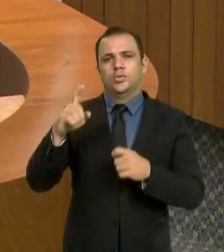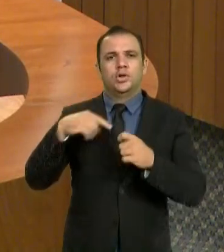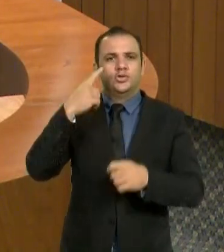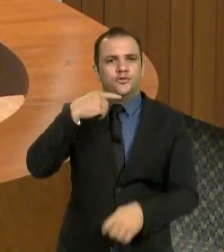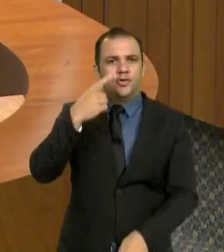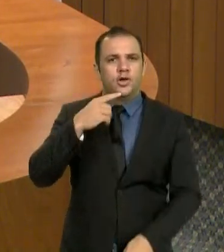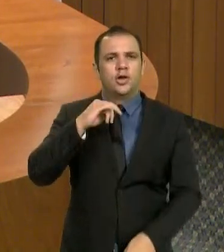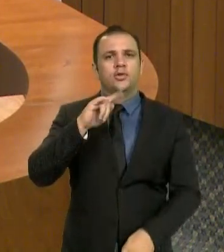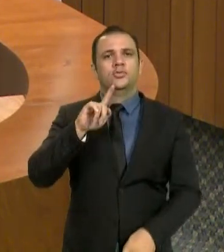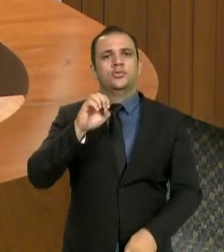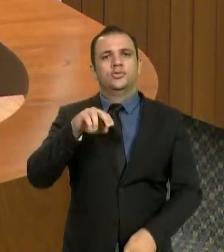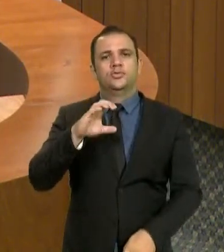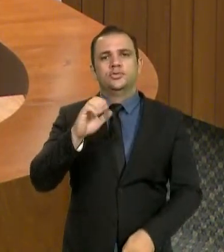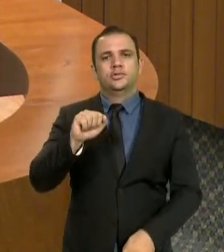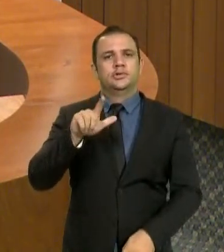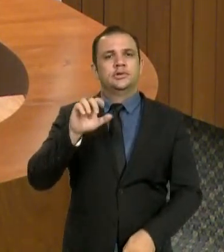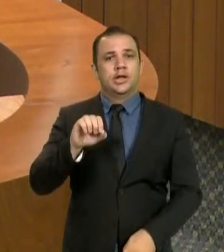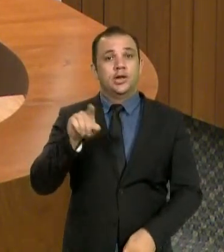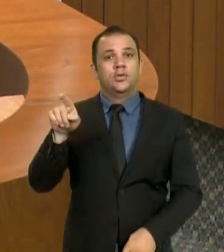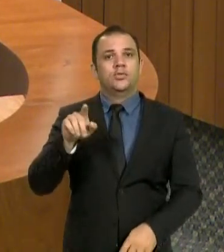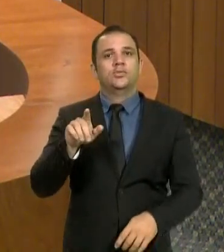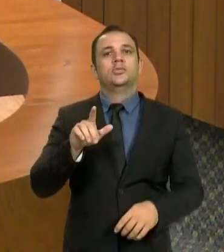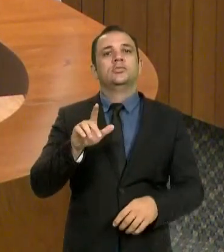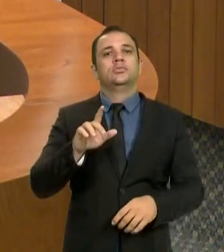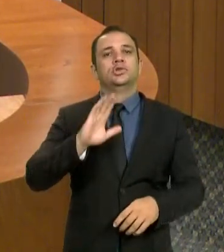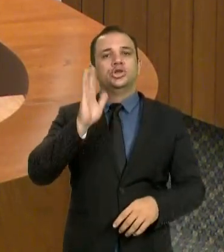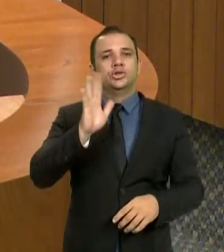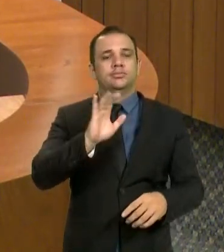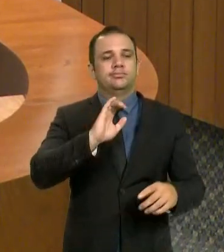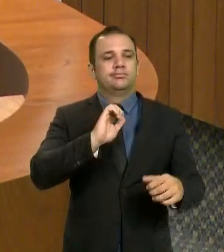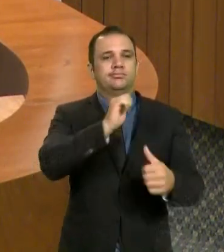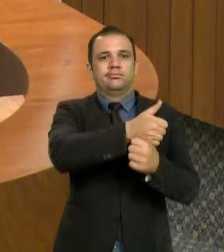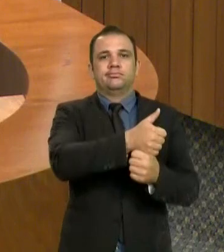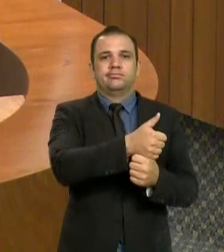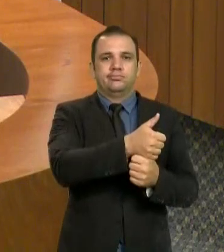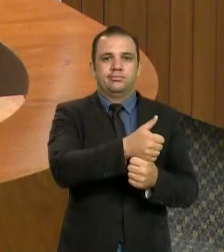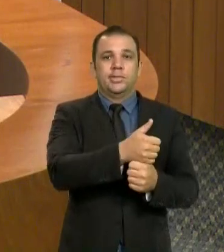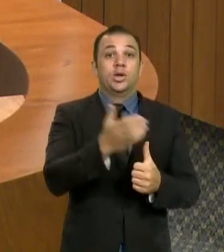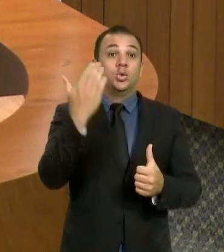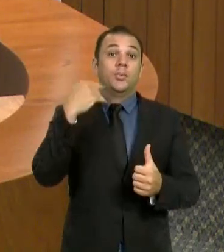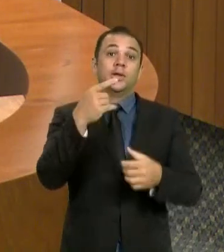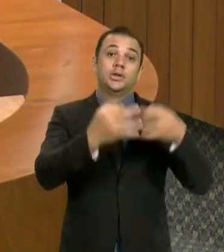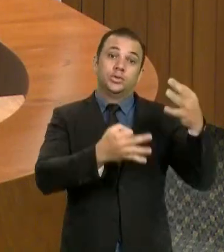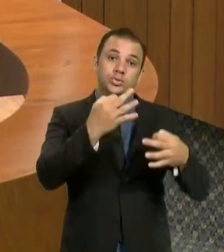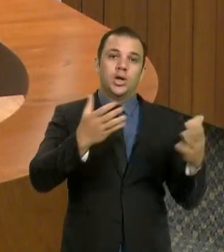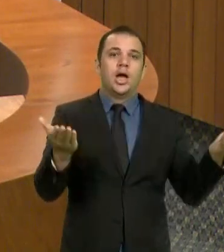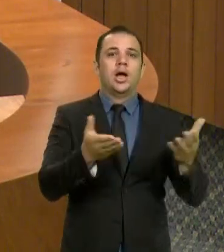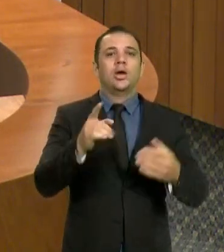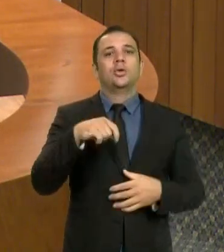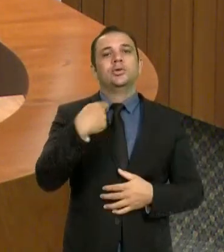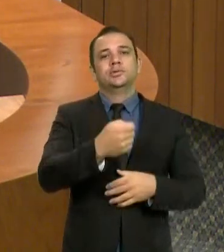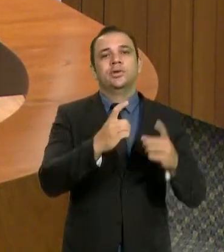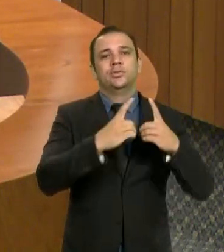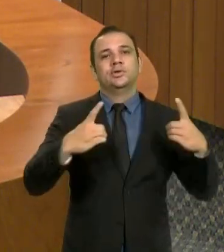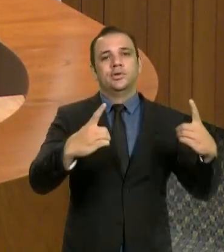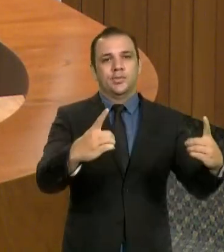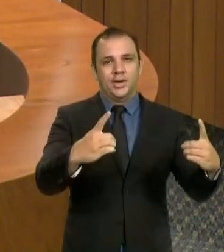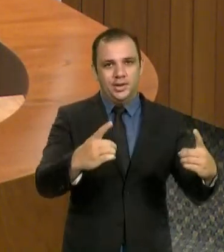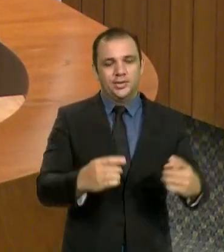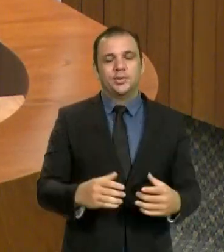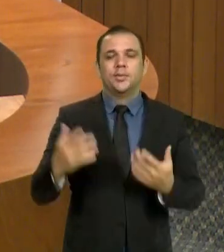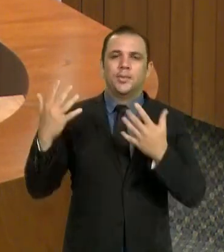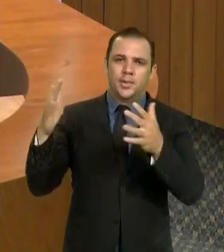Eleitoral, também que já passou por lá como juiz e agora vai passar também como desembargador. Parabéns ao doutor